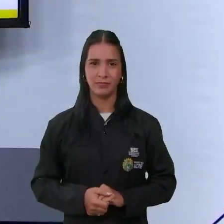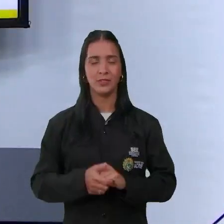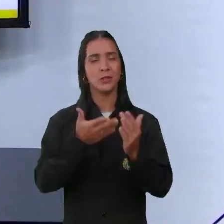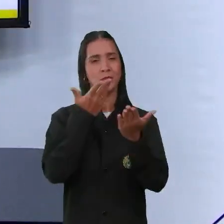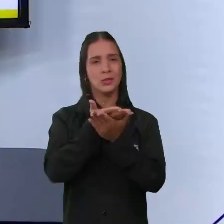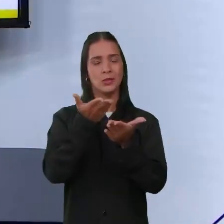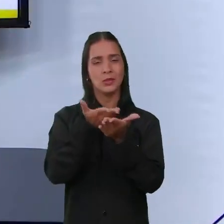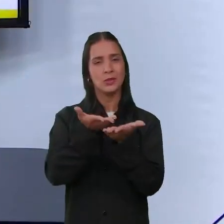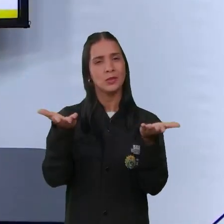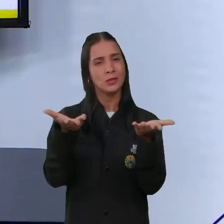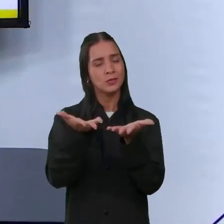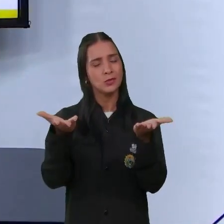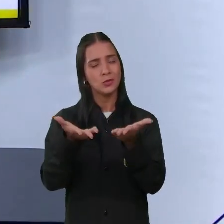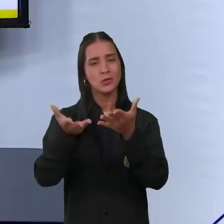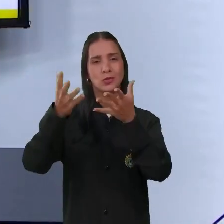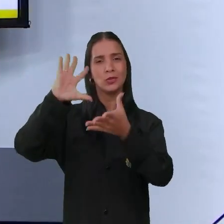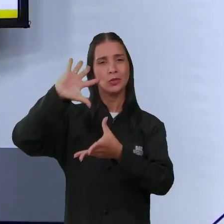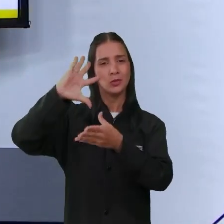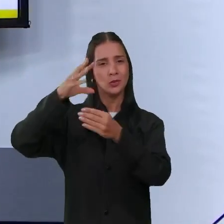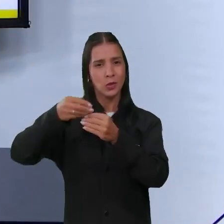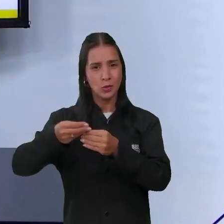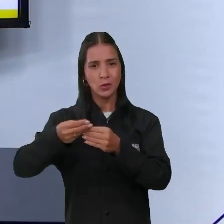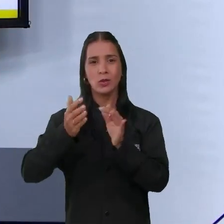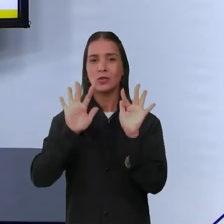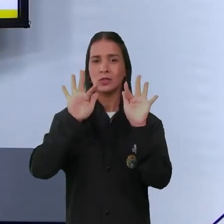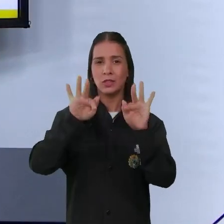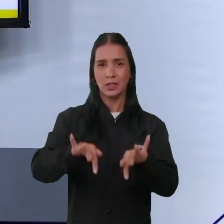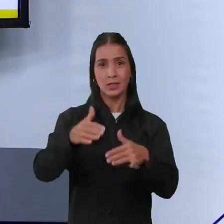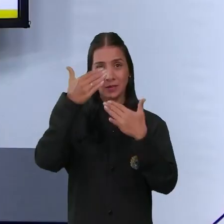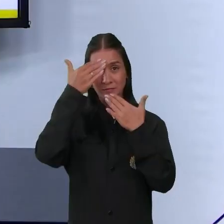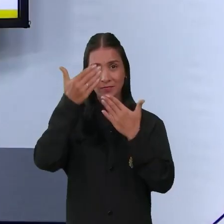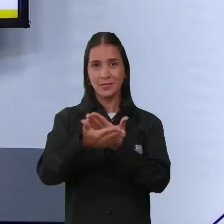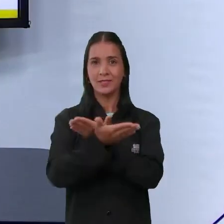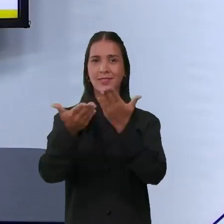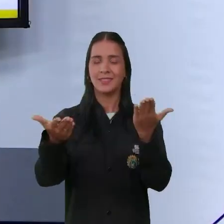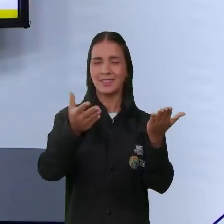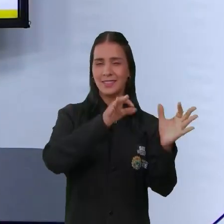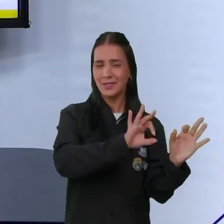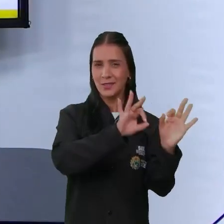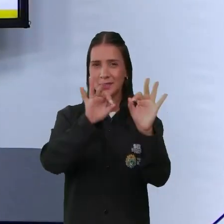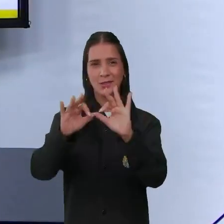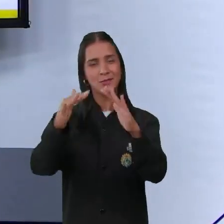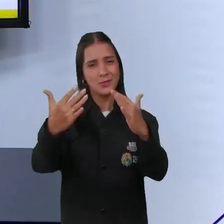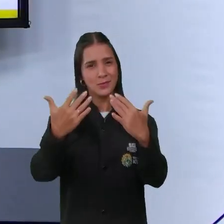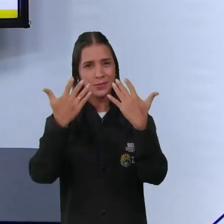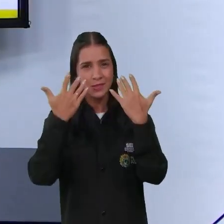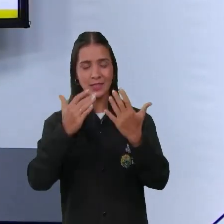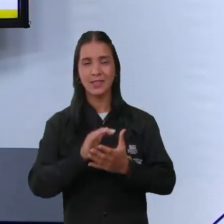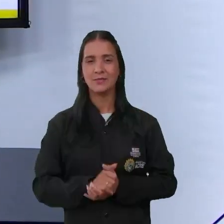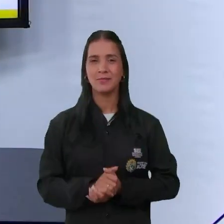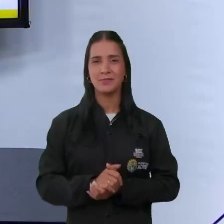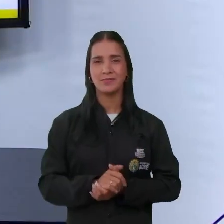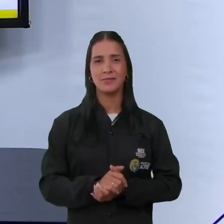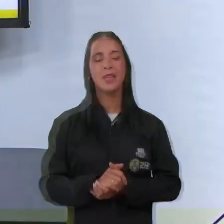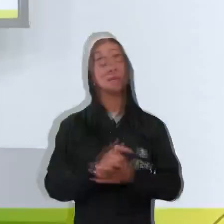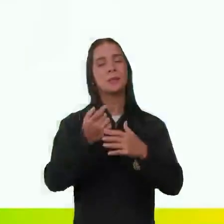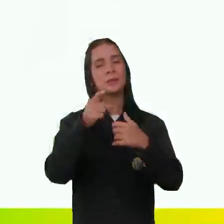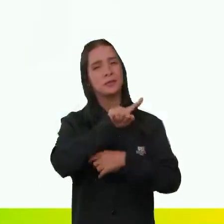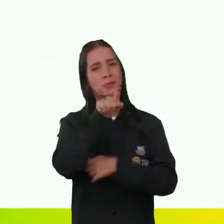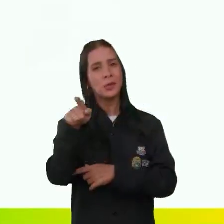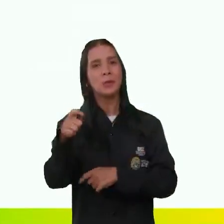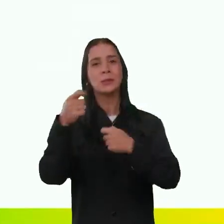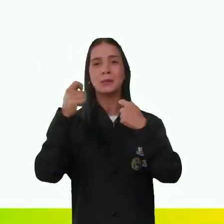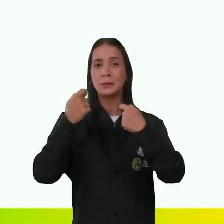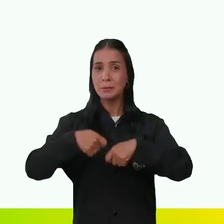foi a nossa reflexão de hoje. Eu agradeço muito a todos pela atenção. Não deixem de visitar a